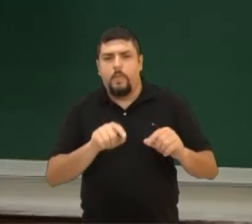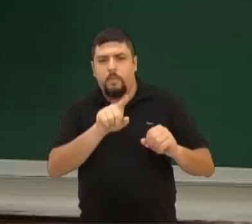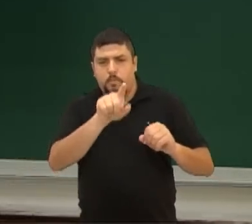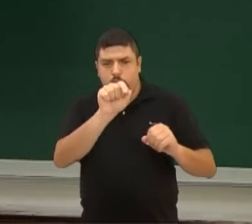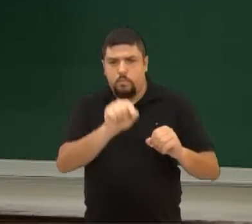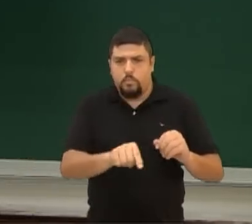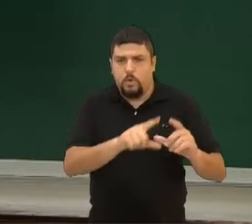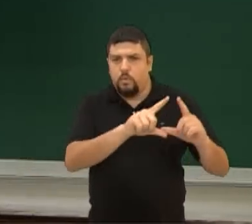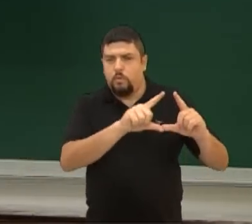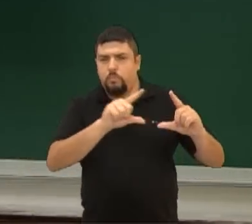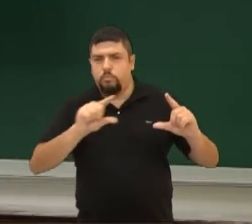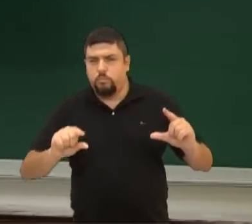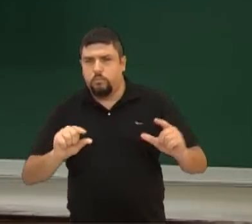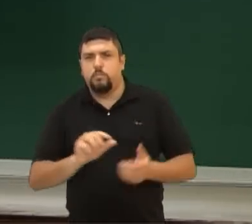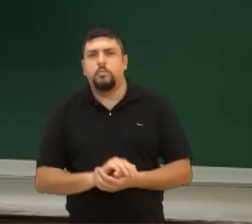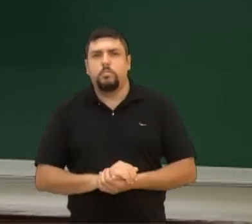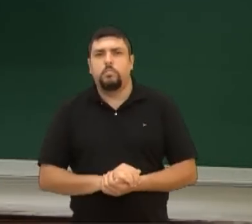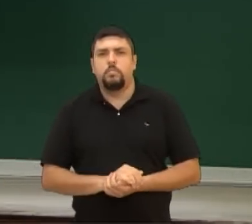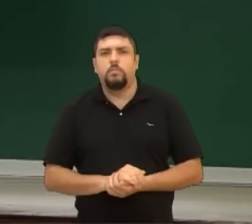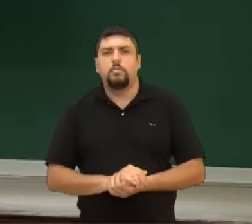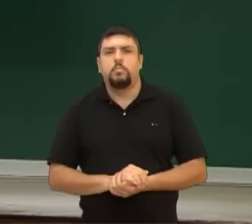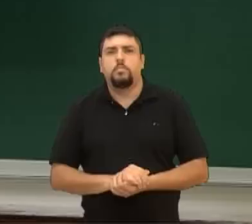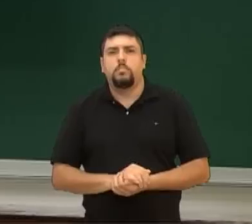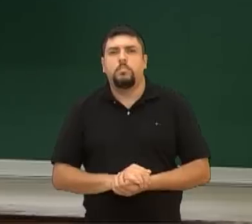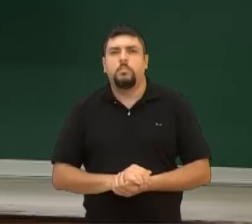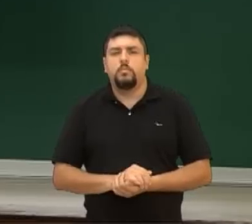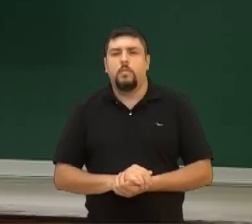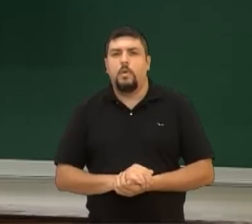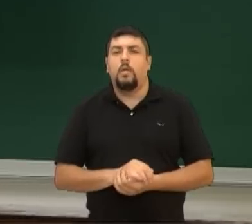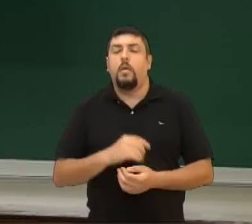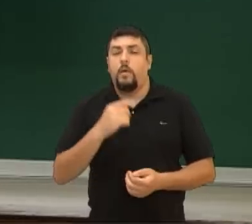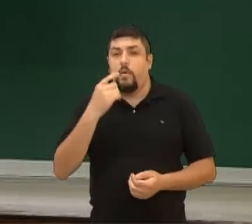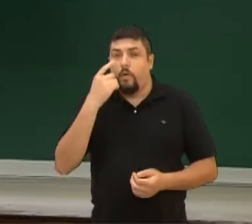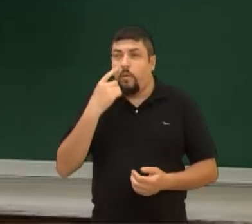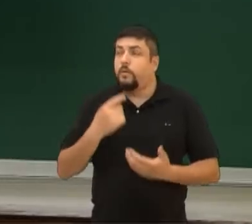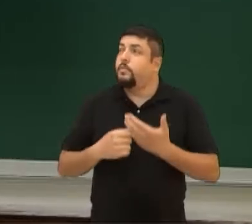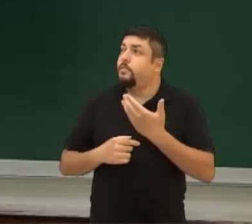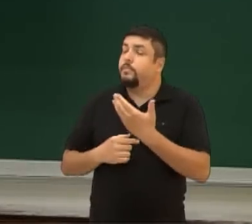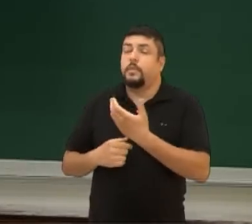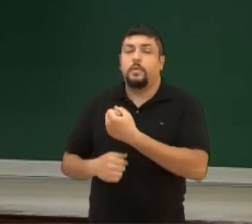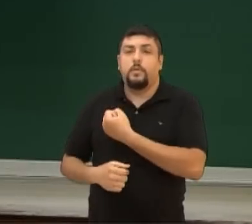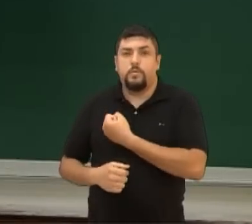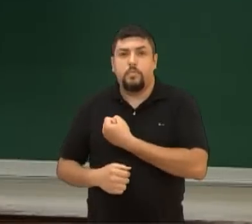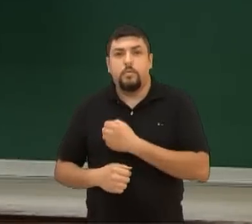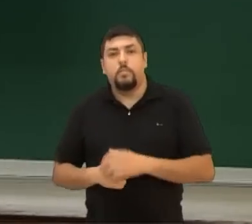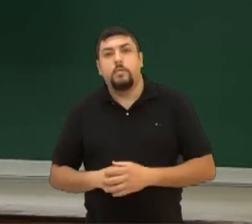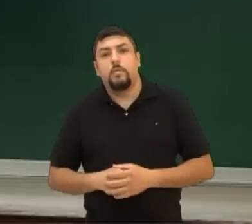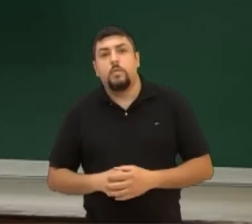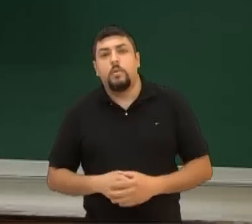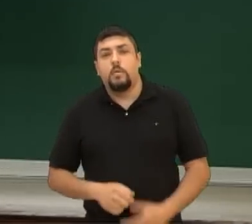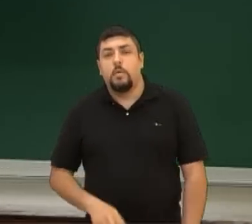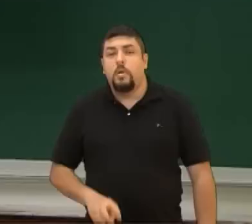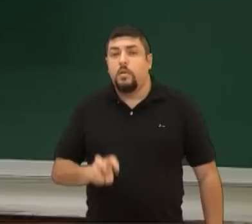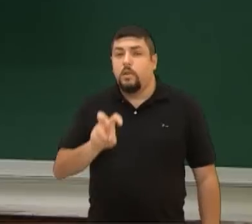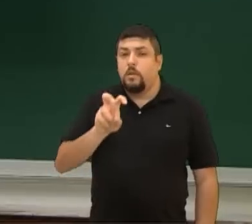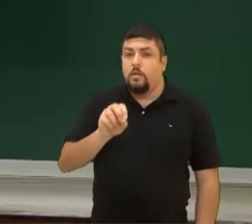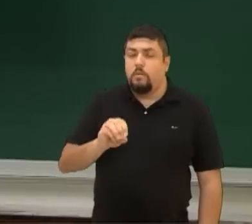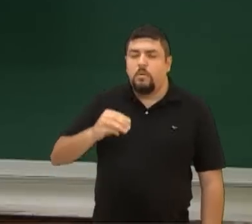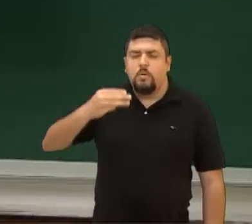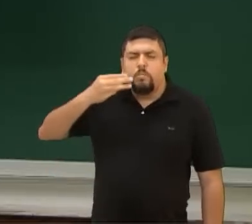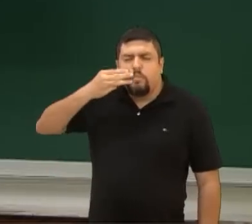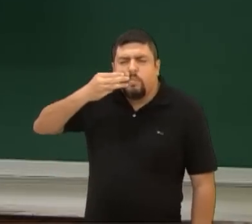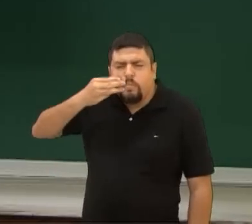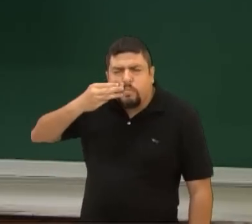fatores. Gente, olha lá, existem, olha só esse número, existem mais de 50 milhões